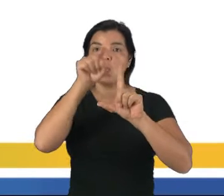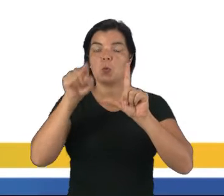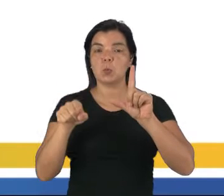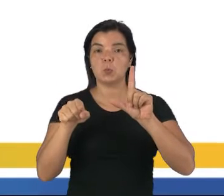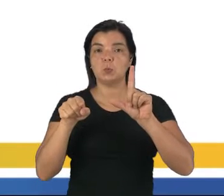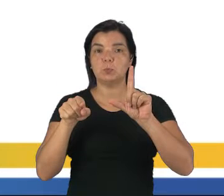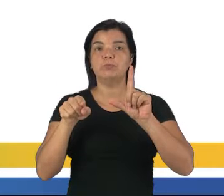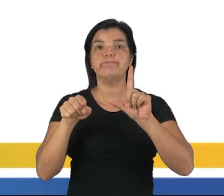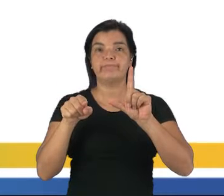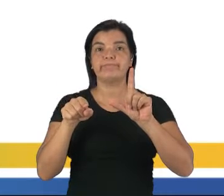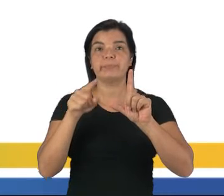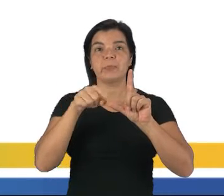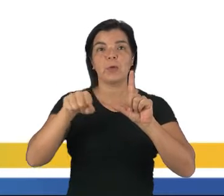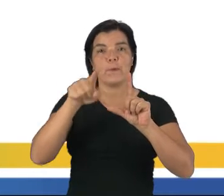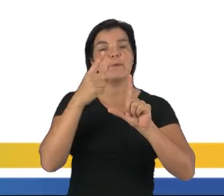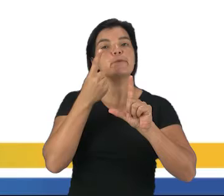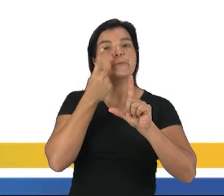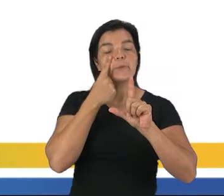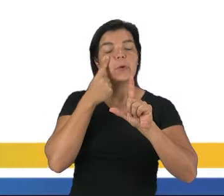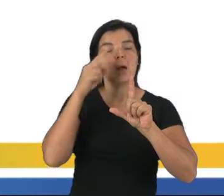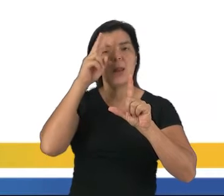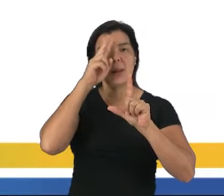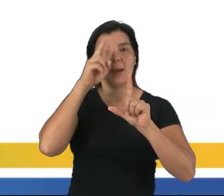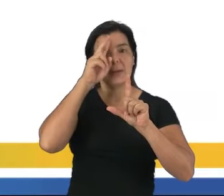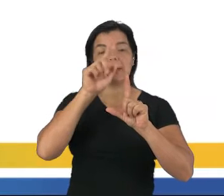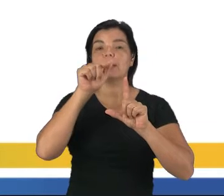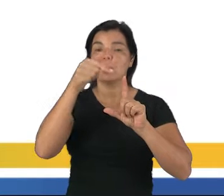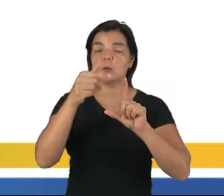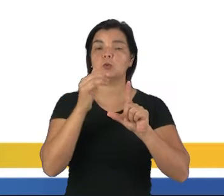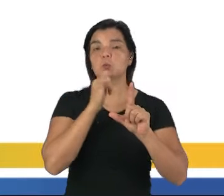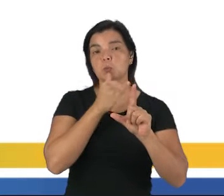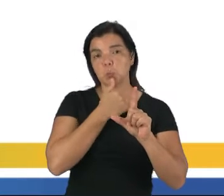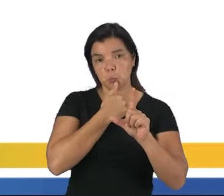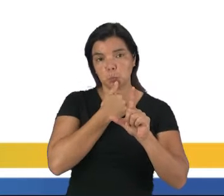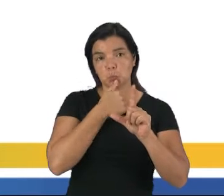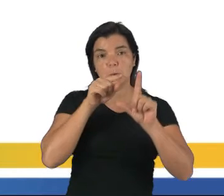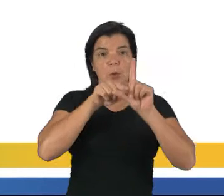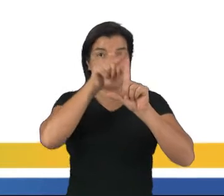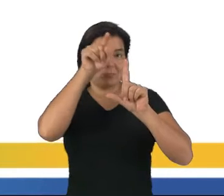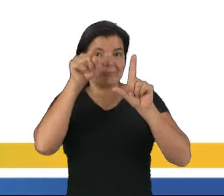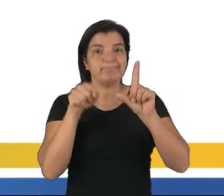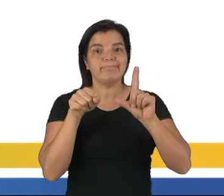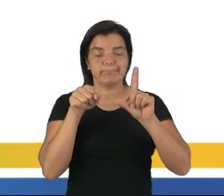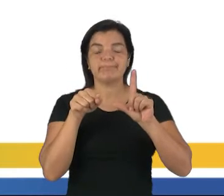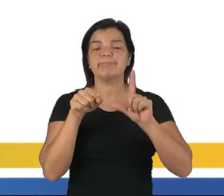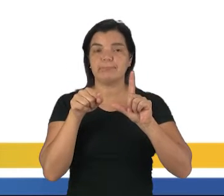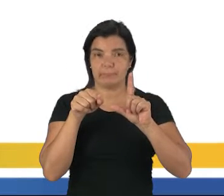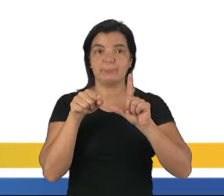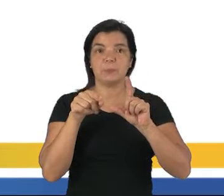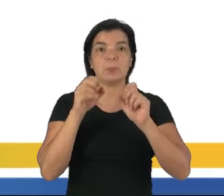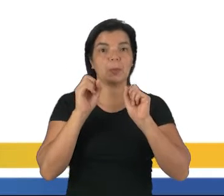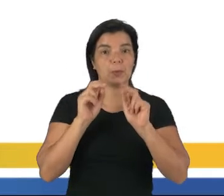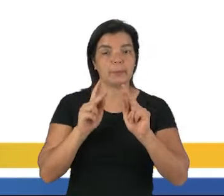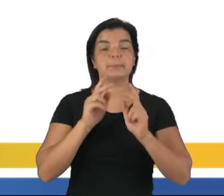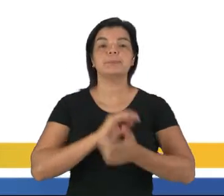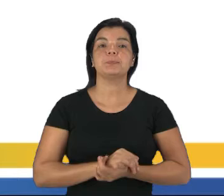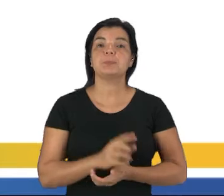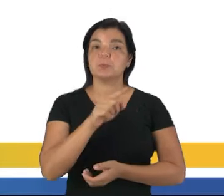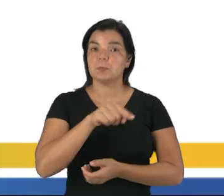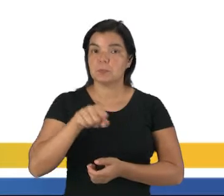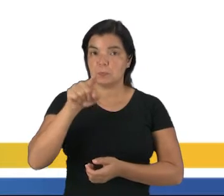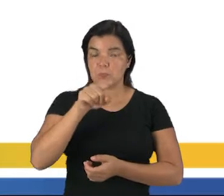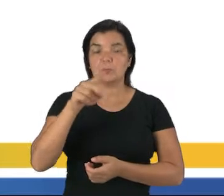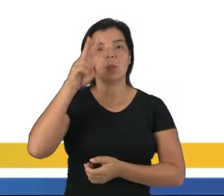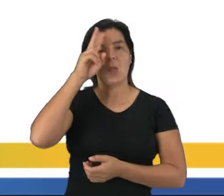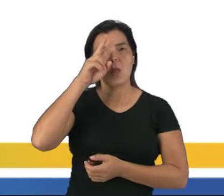para baixo. E aí, para você também lembrar depois a carinha triste aí com a concavidade voltada para baixo, certo? Então, esse é o